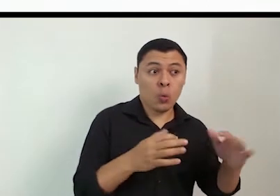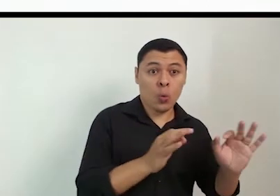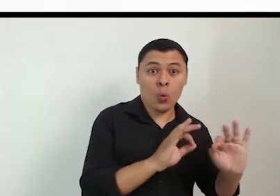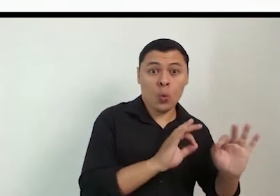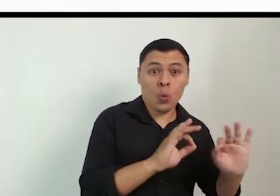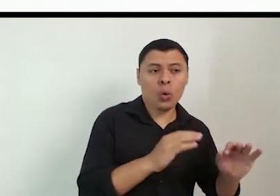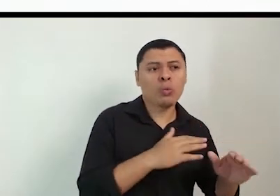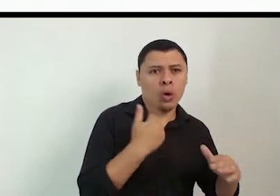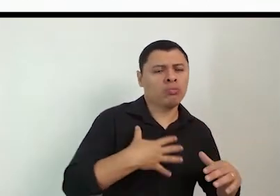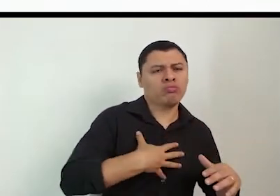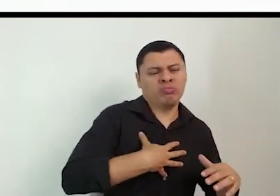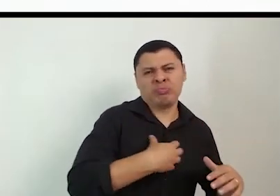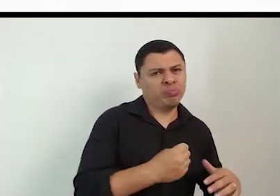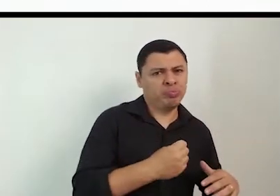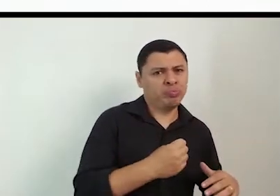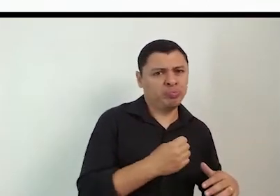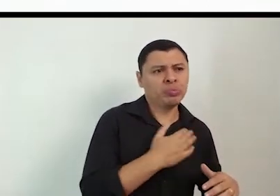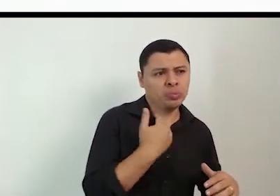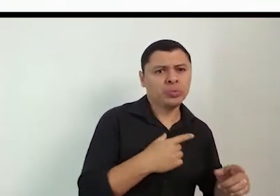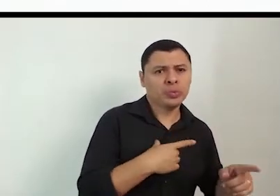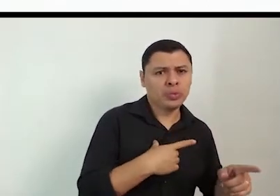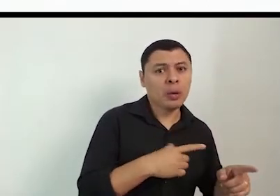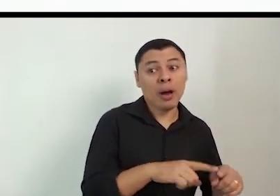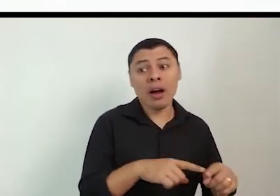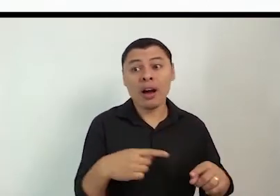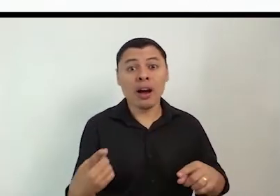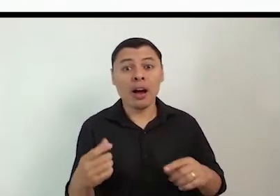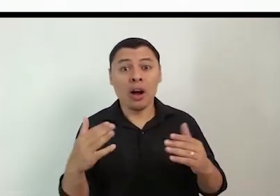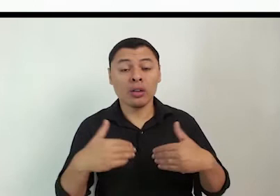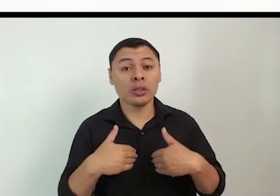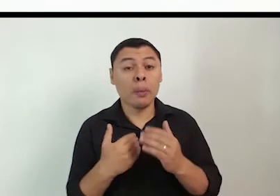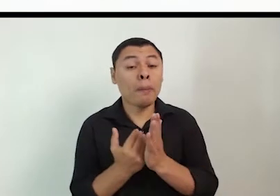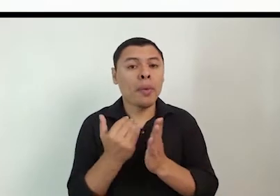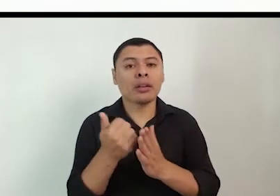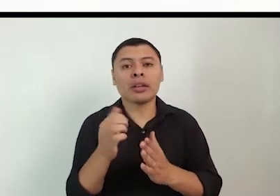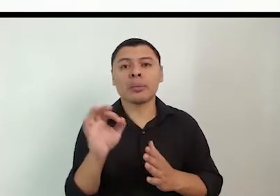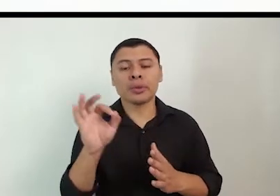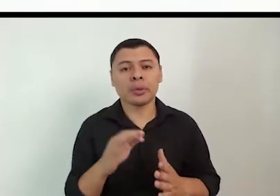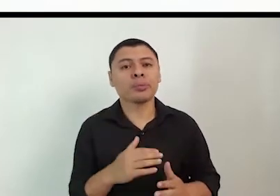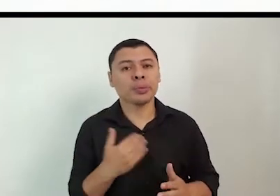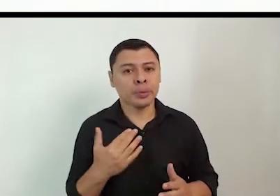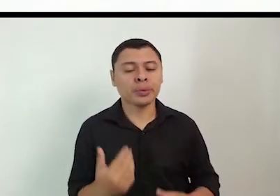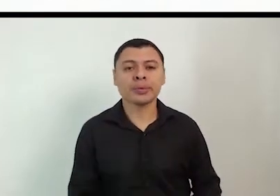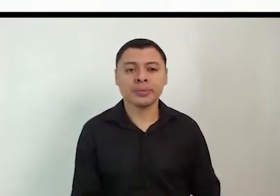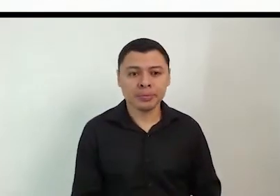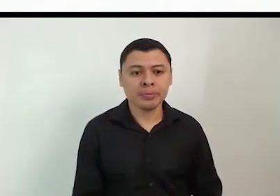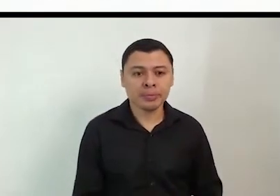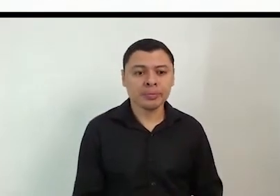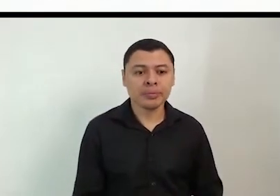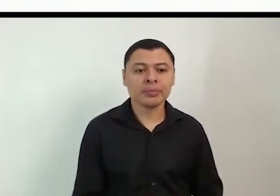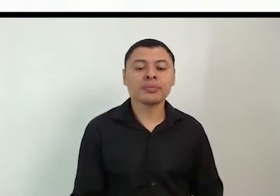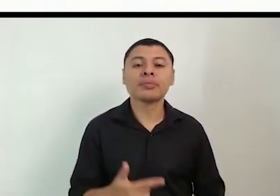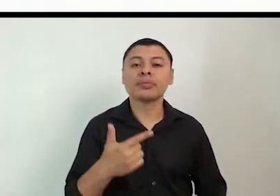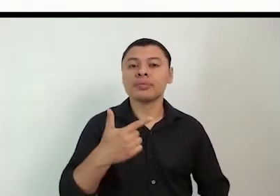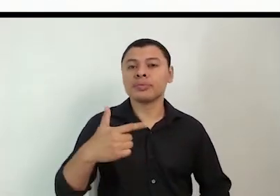aí a Carla vai falar um pouquinho mais sobre a lei de cotas. Bom, gente, esse